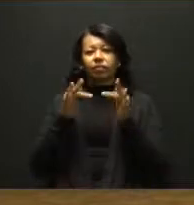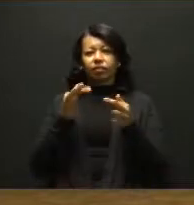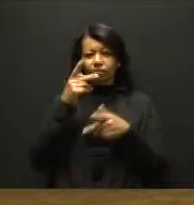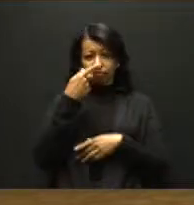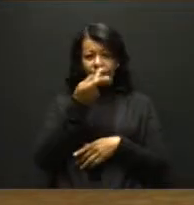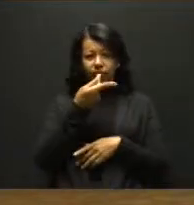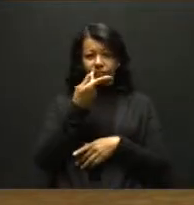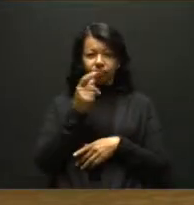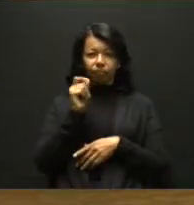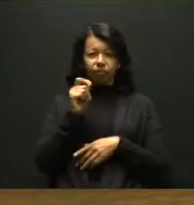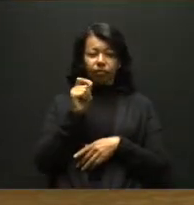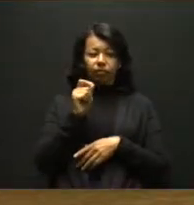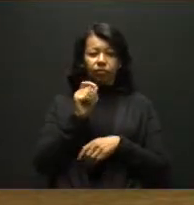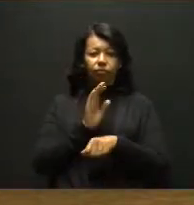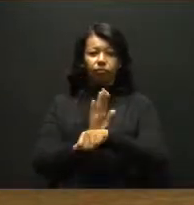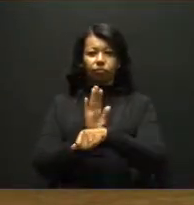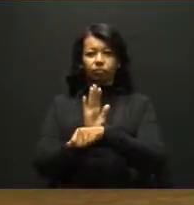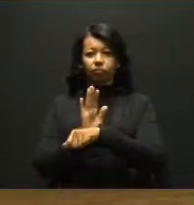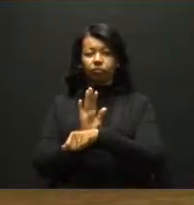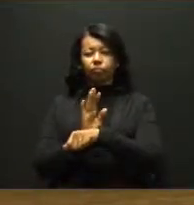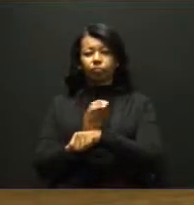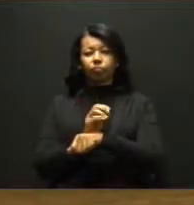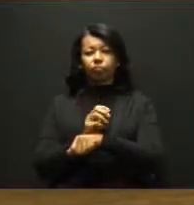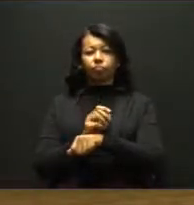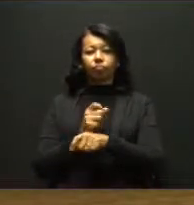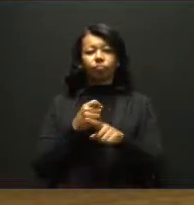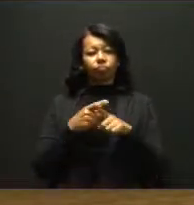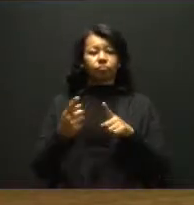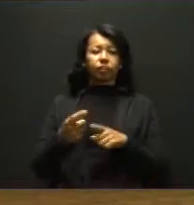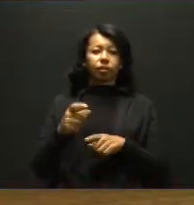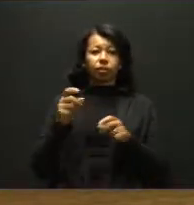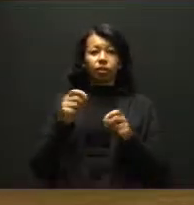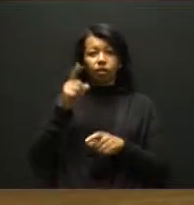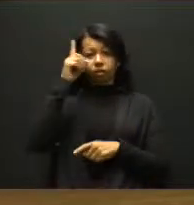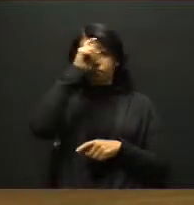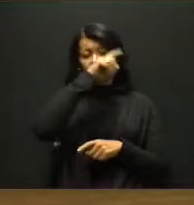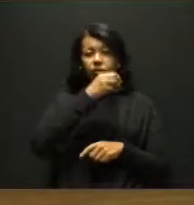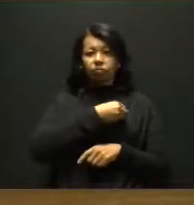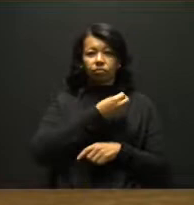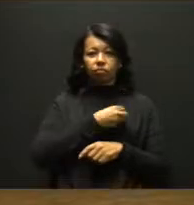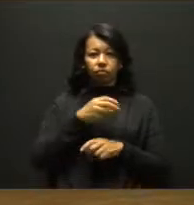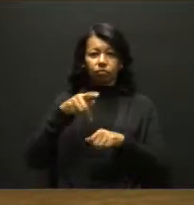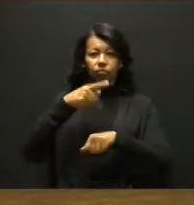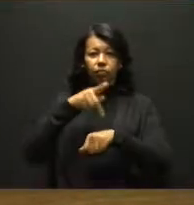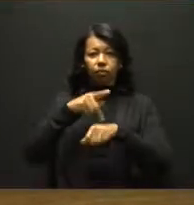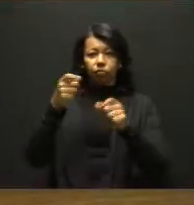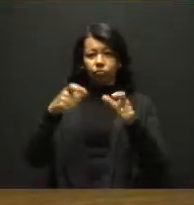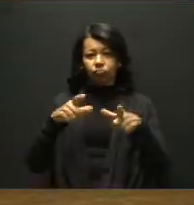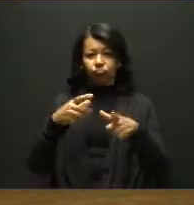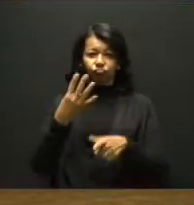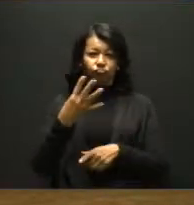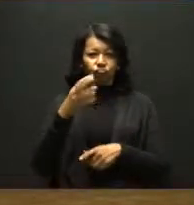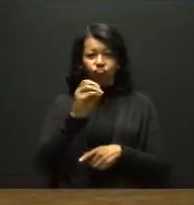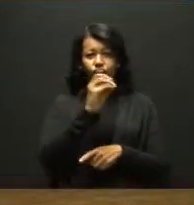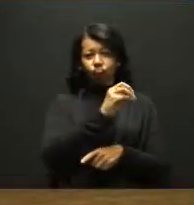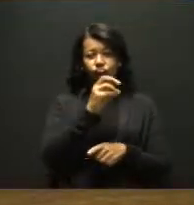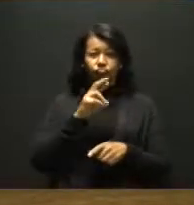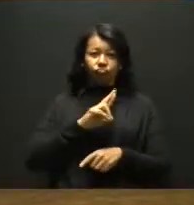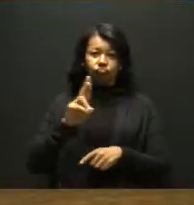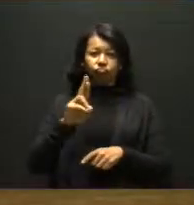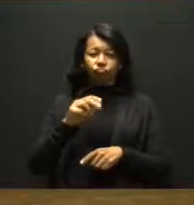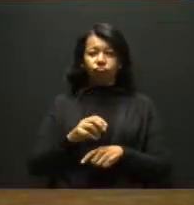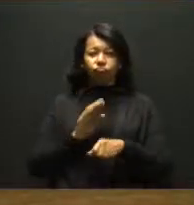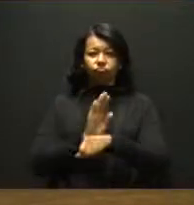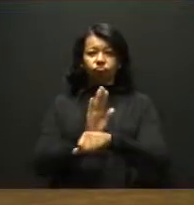do dos auxílios é muito complicado conviver num país aonde 4 mil e trezentos reais auxílio dos magistrados no brasil